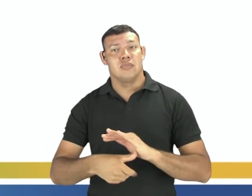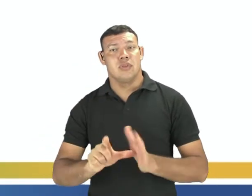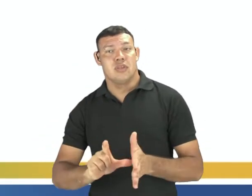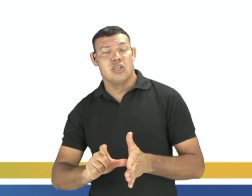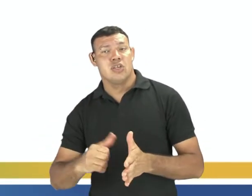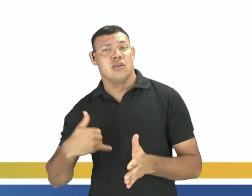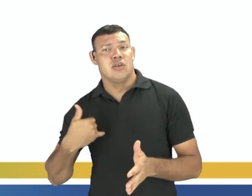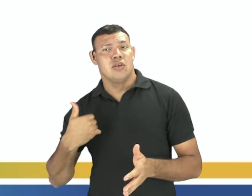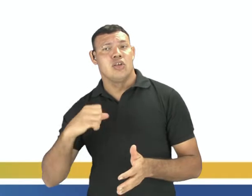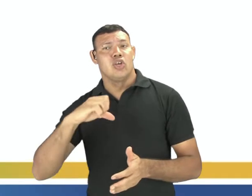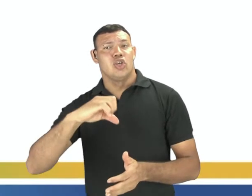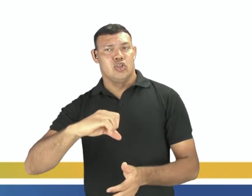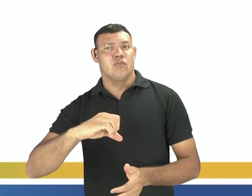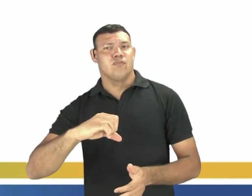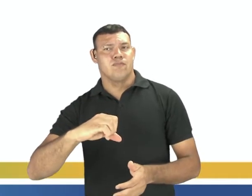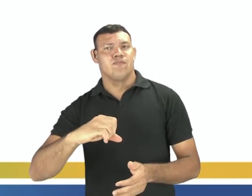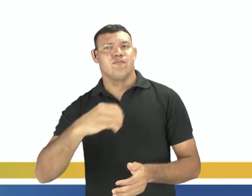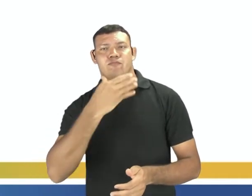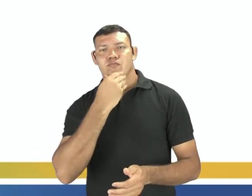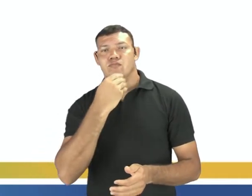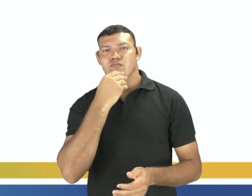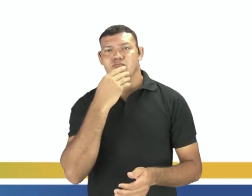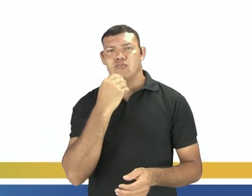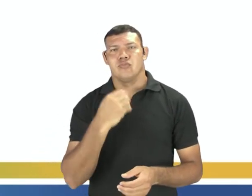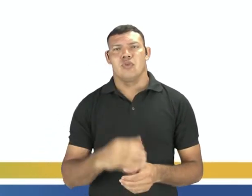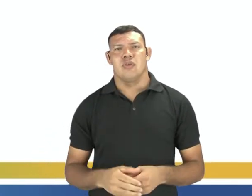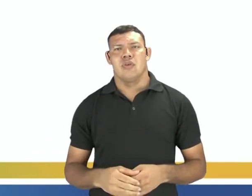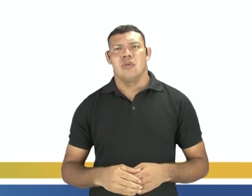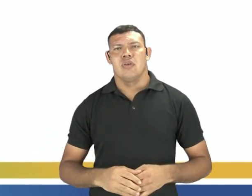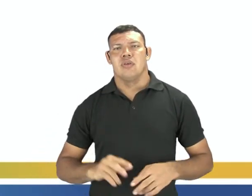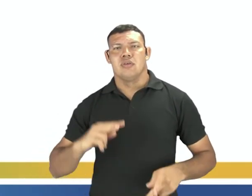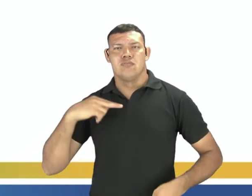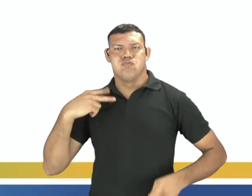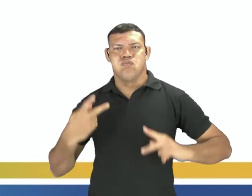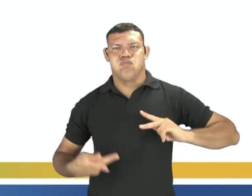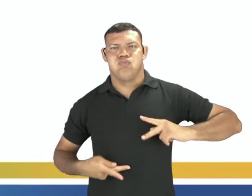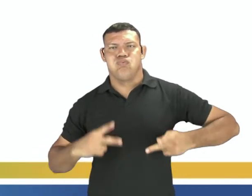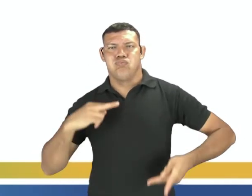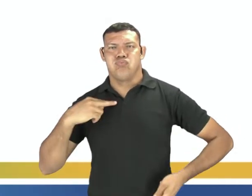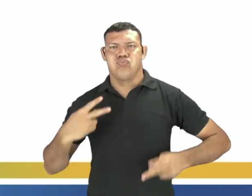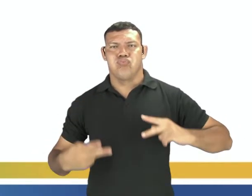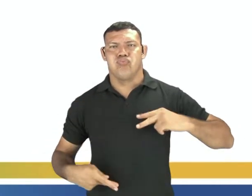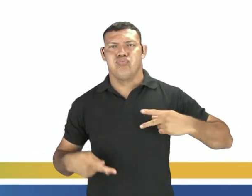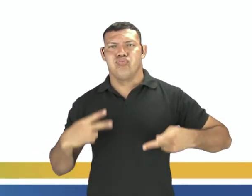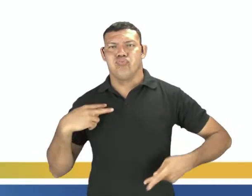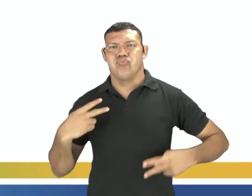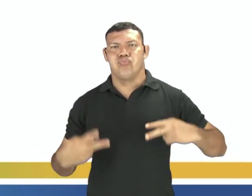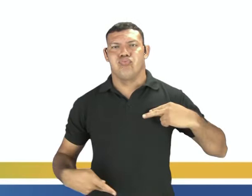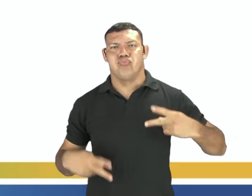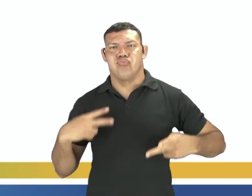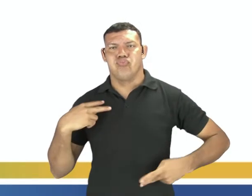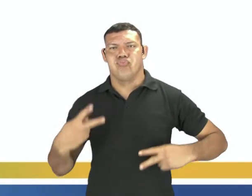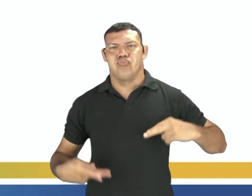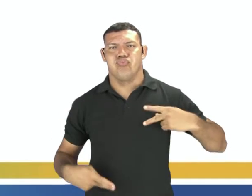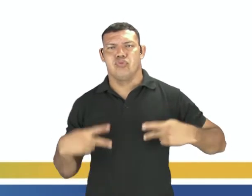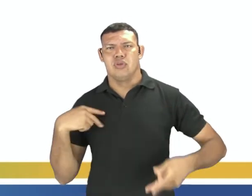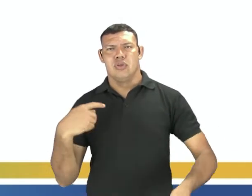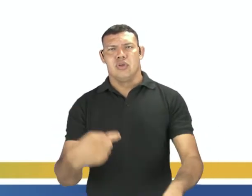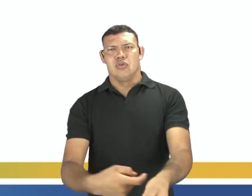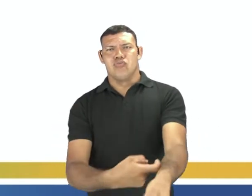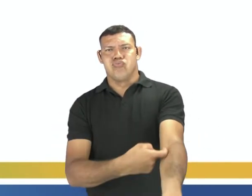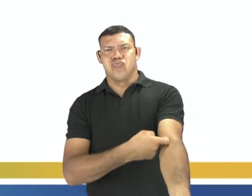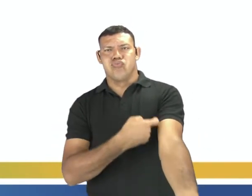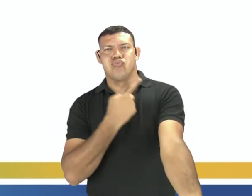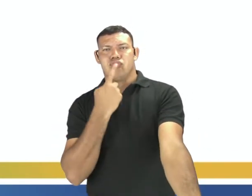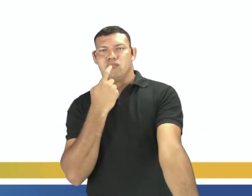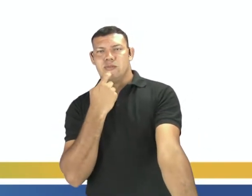meninos, devido ao acúmulo de hormônios sexuais no sangue antecipadamente. Entre os fatores